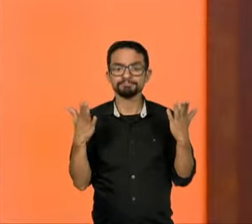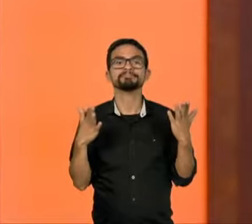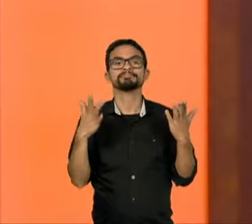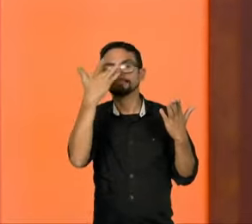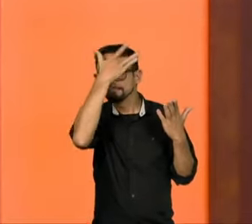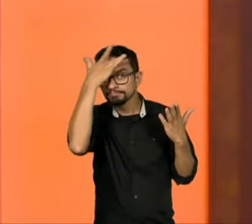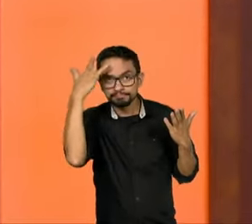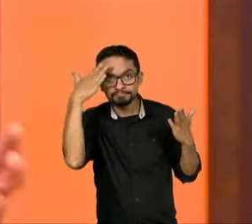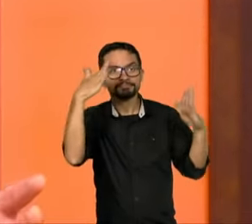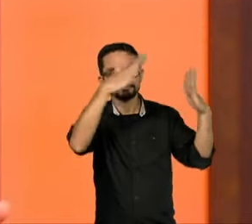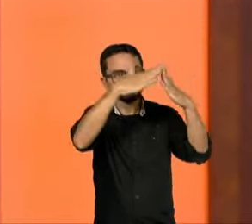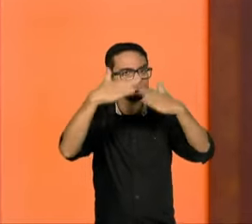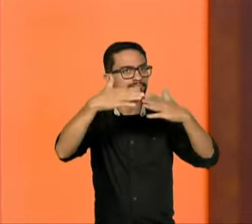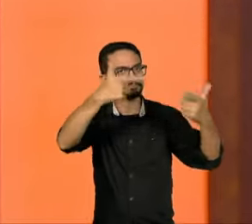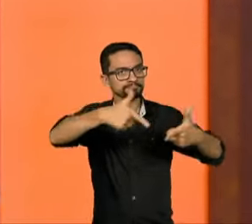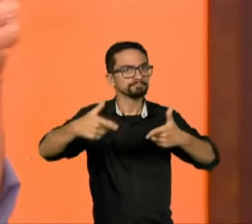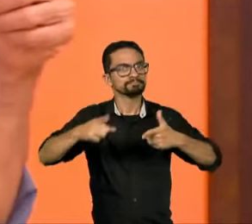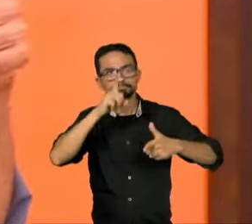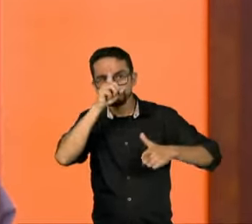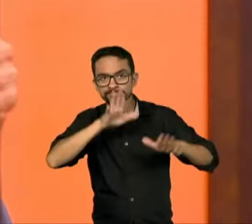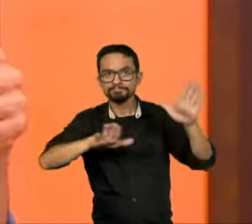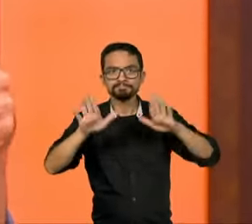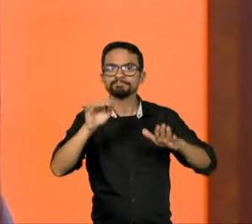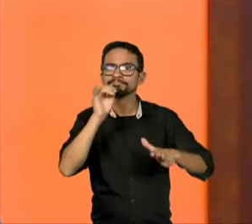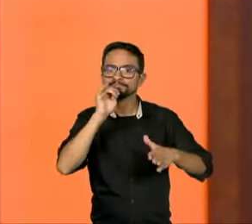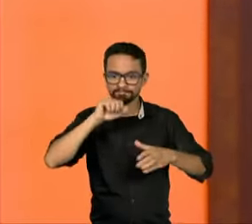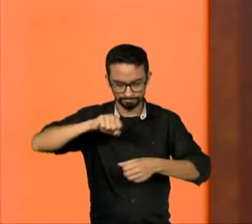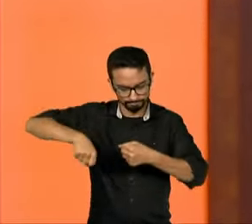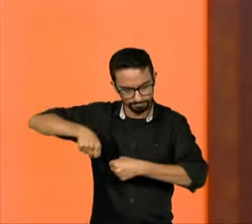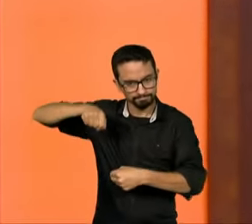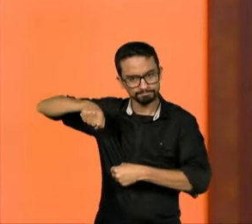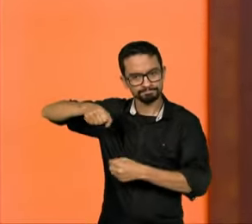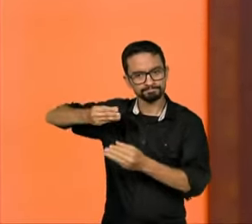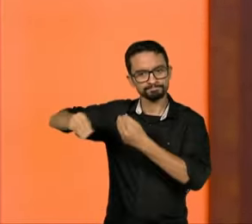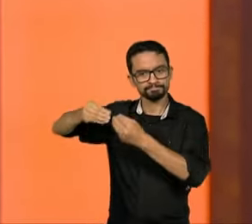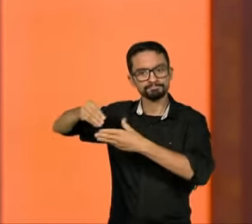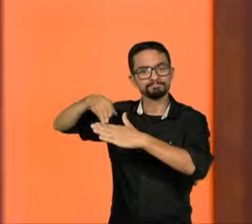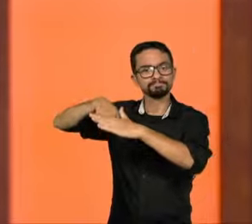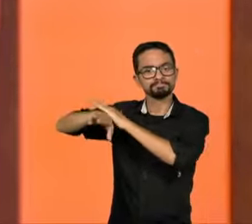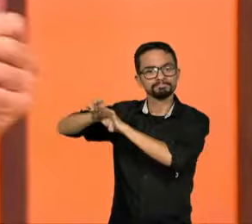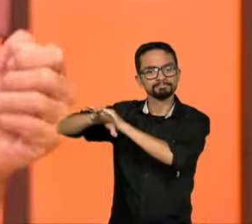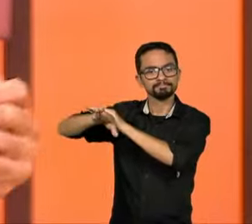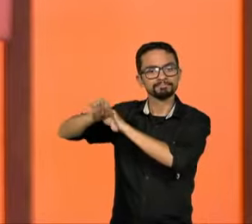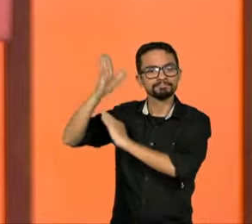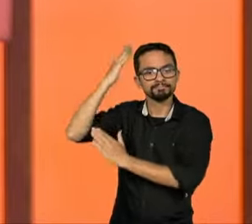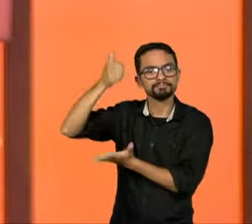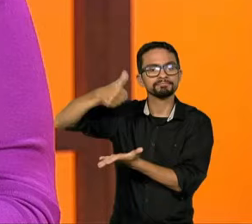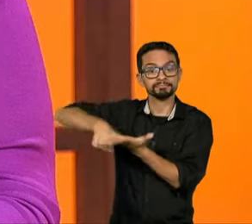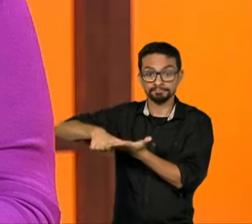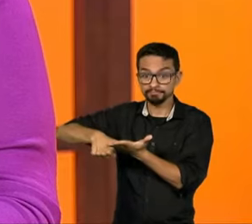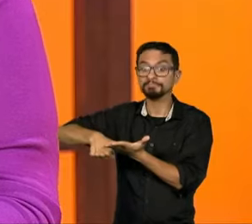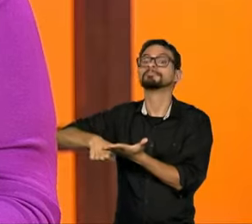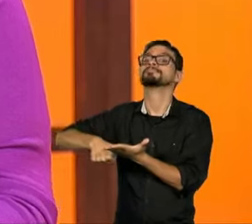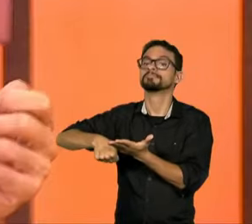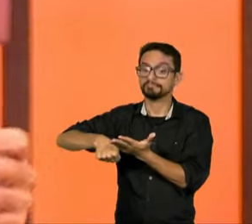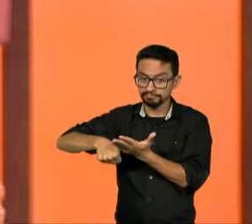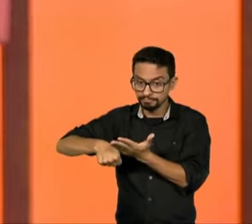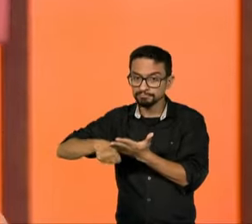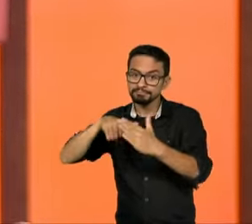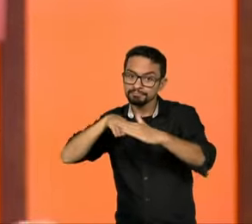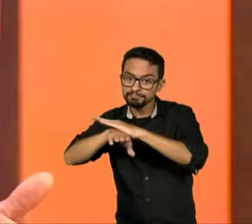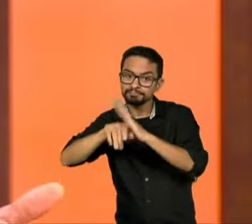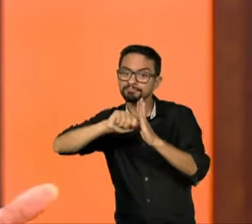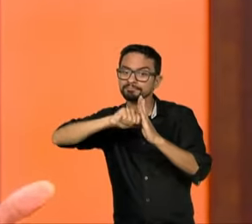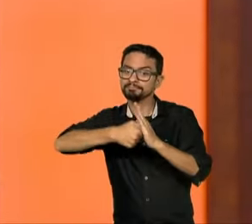nessas áreas, elas têm que ter esses sacos plásticos para colocar seus documentos. Ah, isso é uma boa.